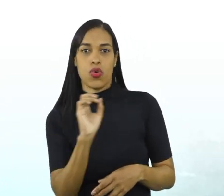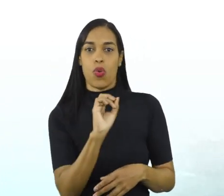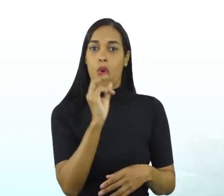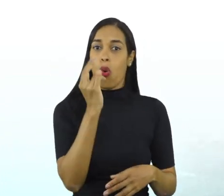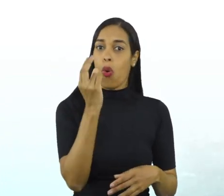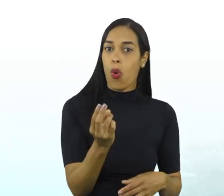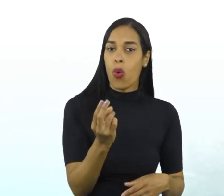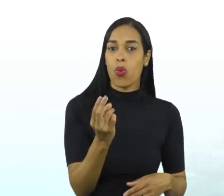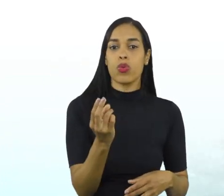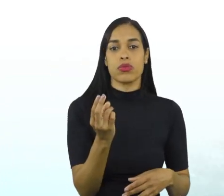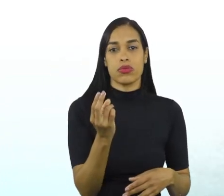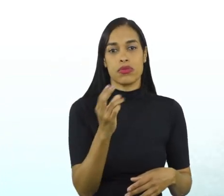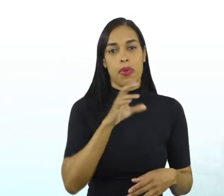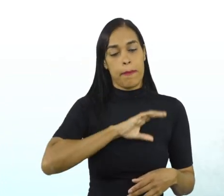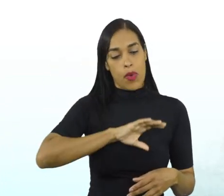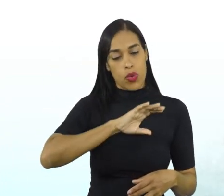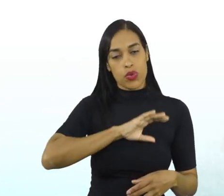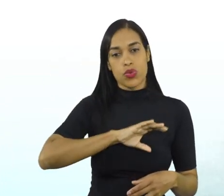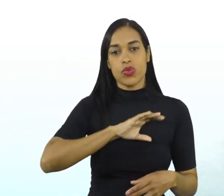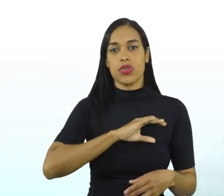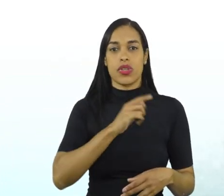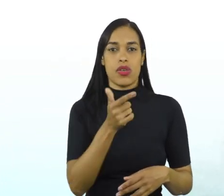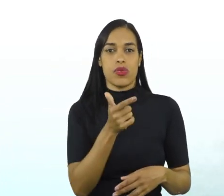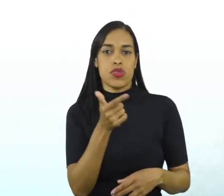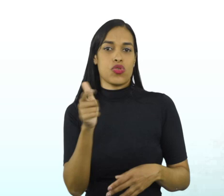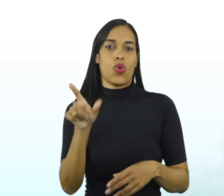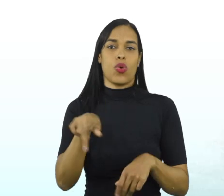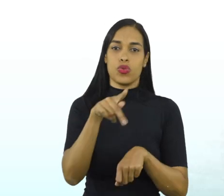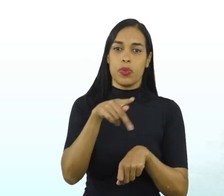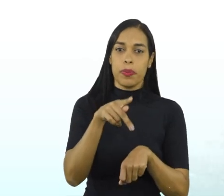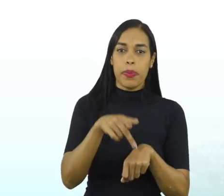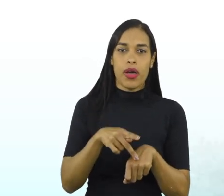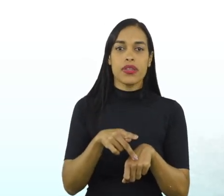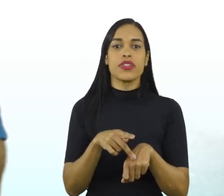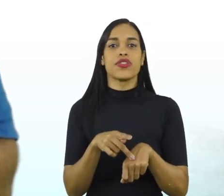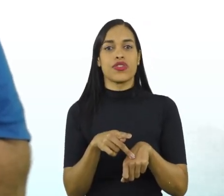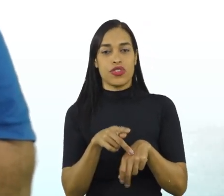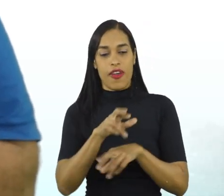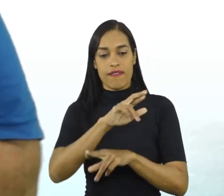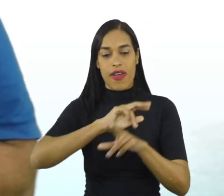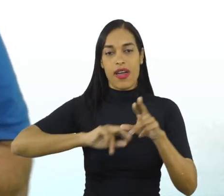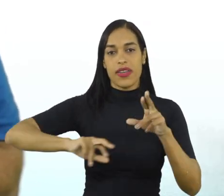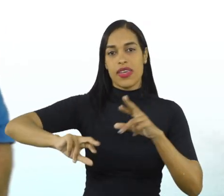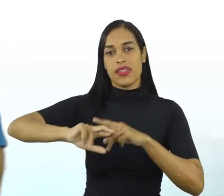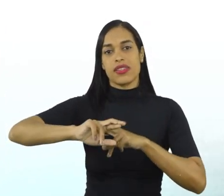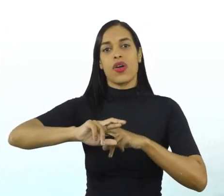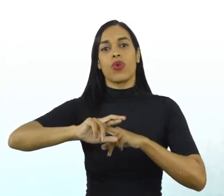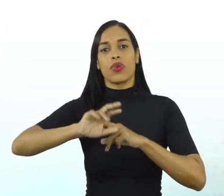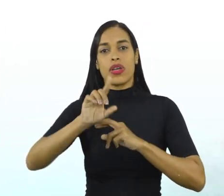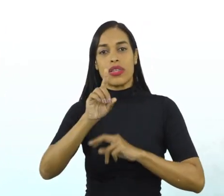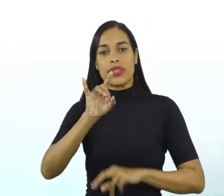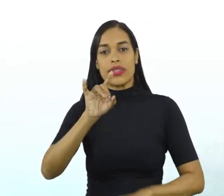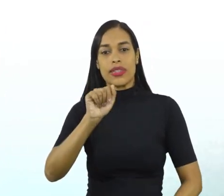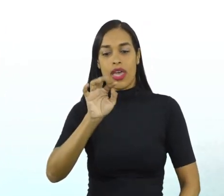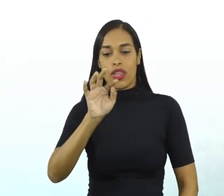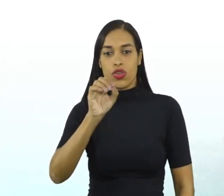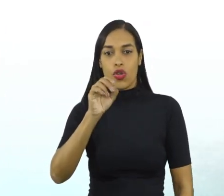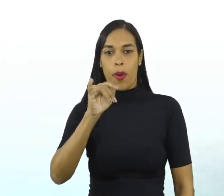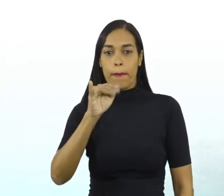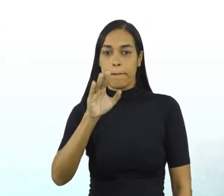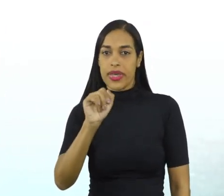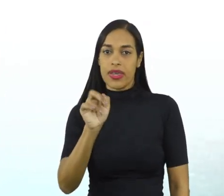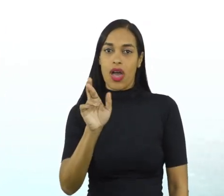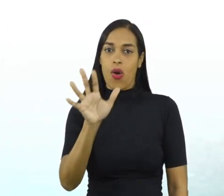Brasil ou se é um português falado em outro país. Então, isso é chamado de variação o quê? Diatópica ou